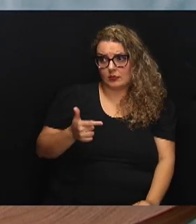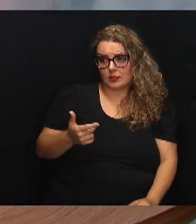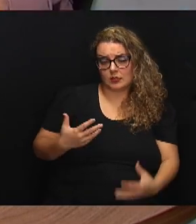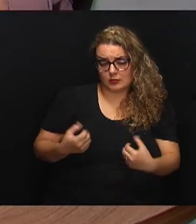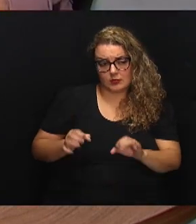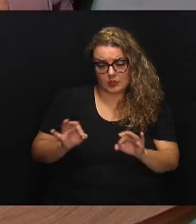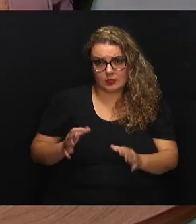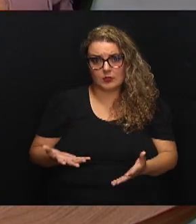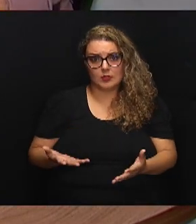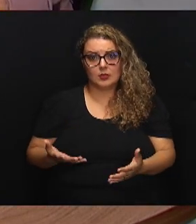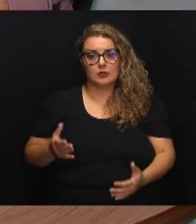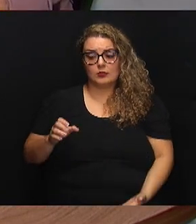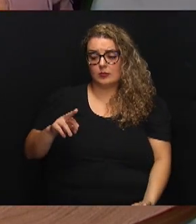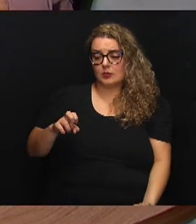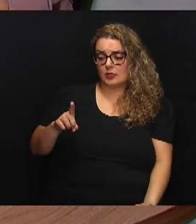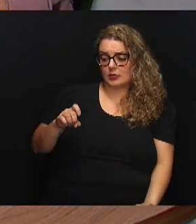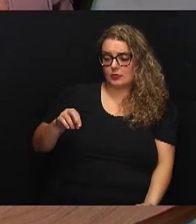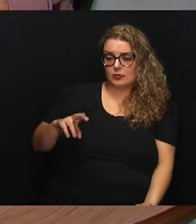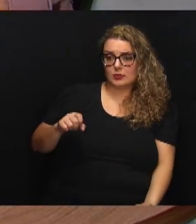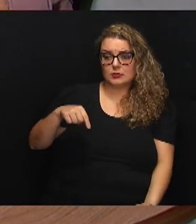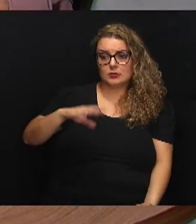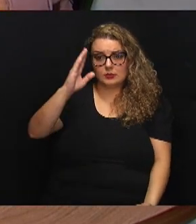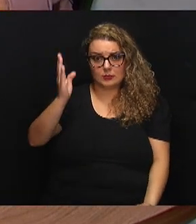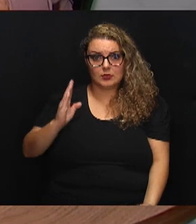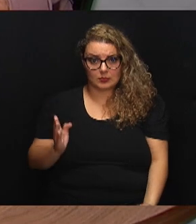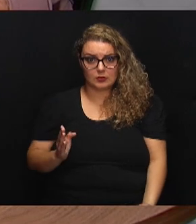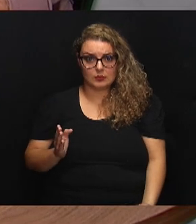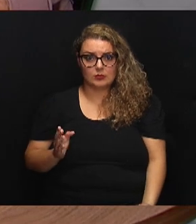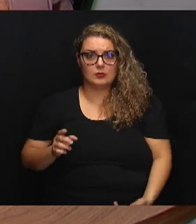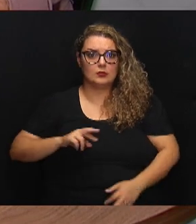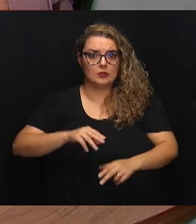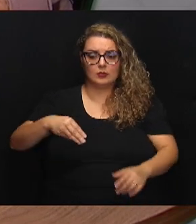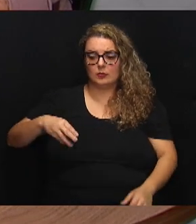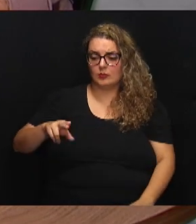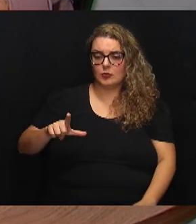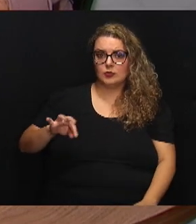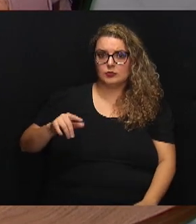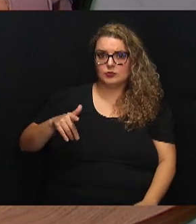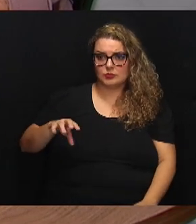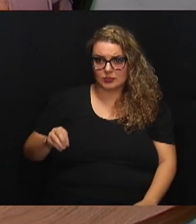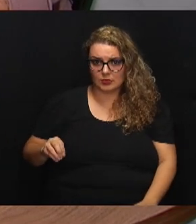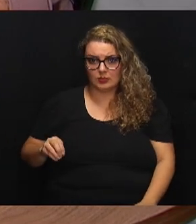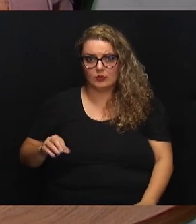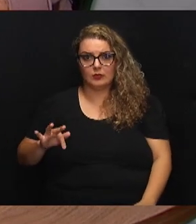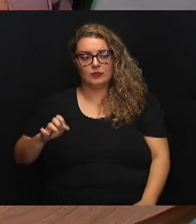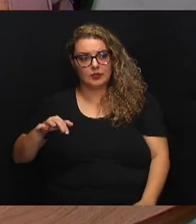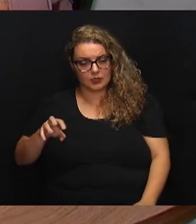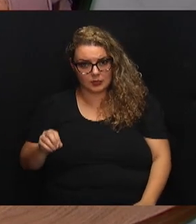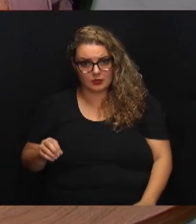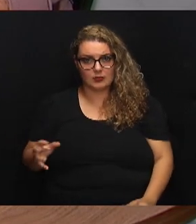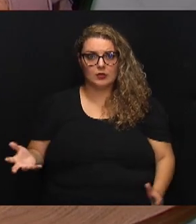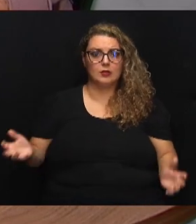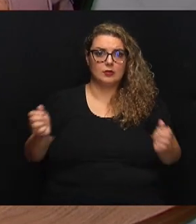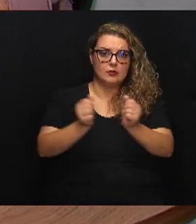hoje, os credores, e no Brasil existem muitos mutirões, feirões, que até esses órgãos fazem, juntam dos dois lados a